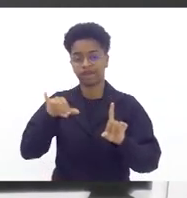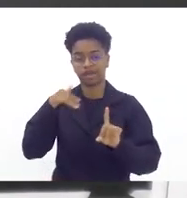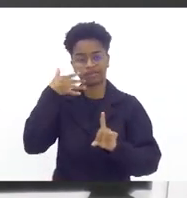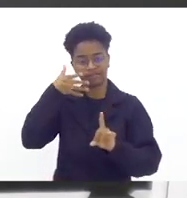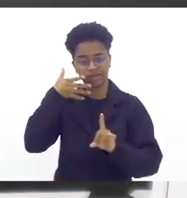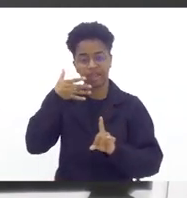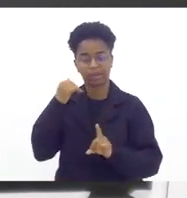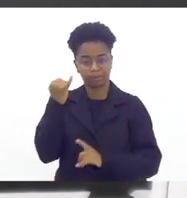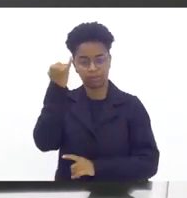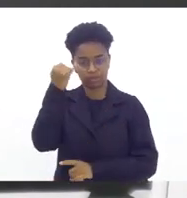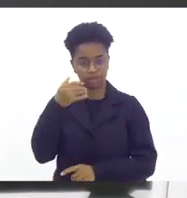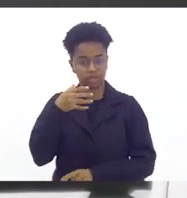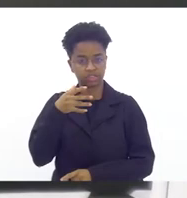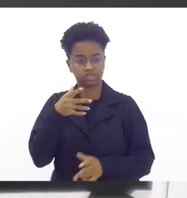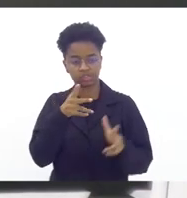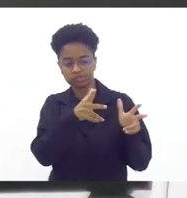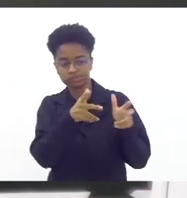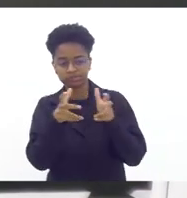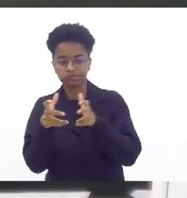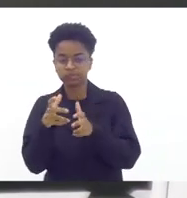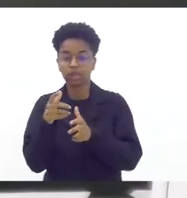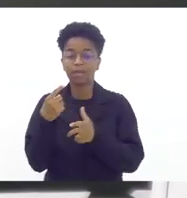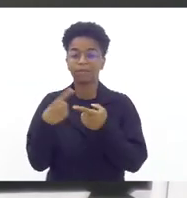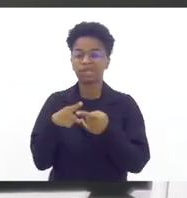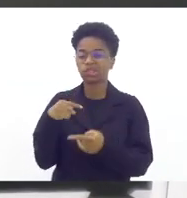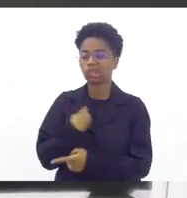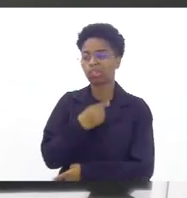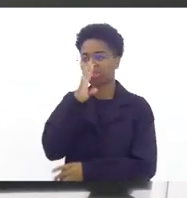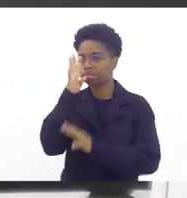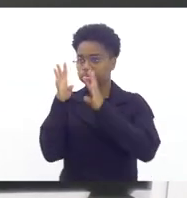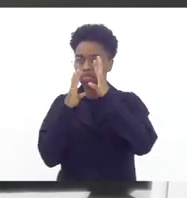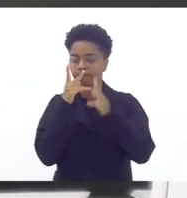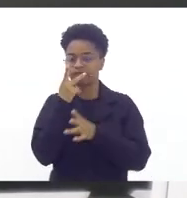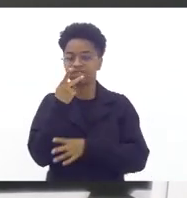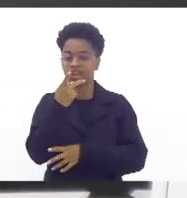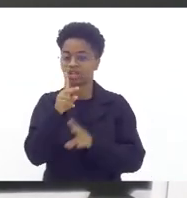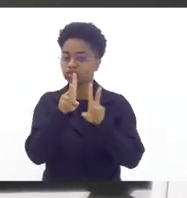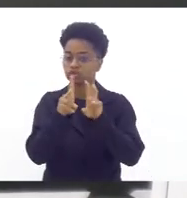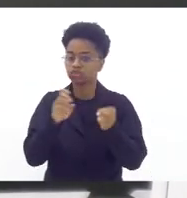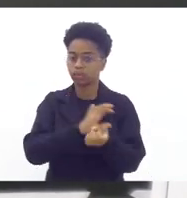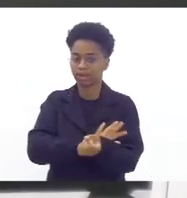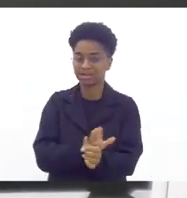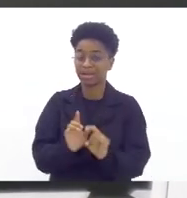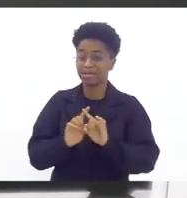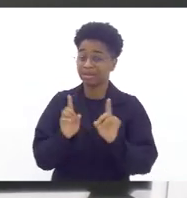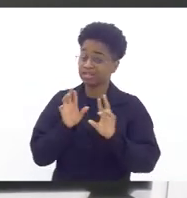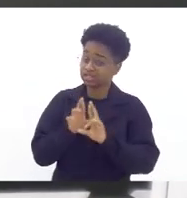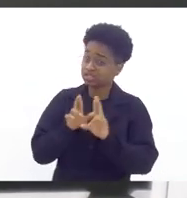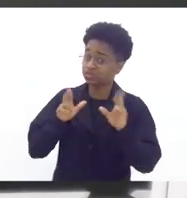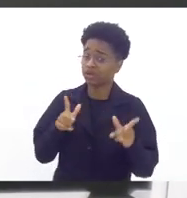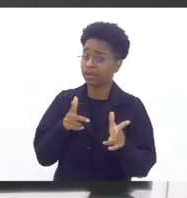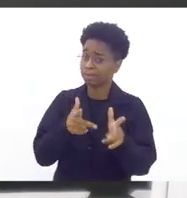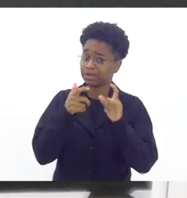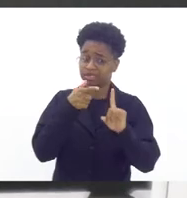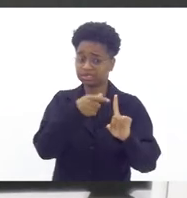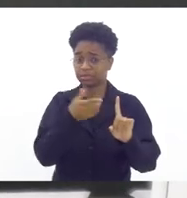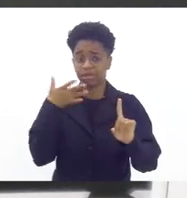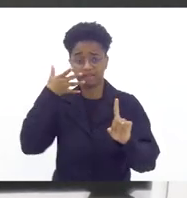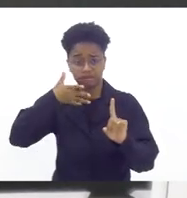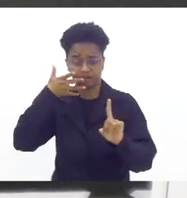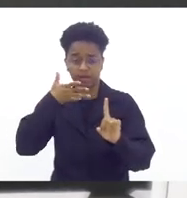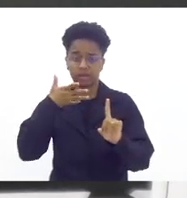importante ouvir uma coisa, gente falar genericamente do racismo, outra coisa é ver de carne e osso falando